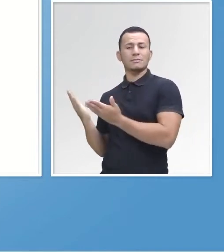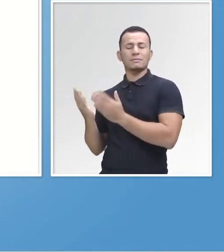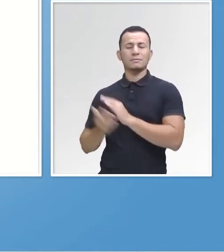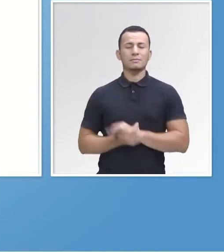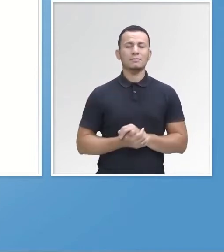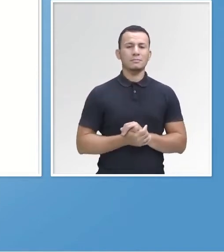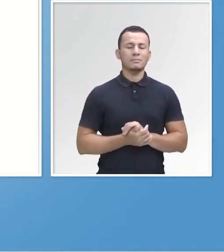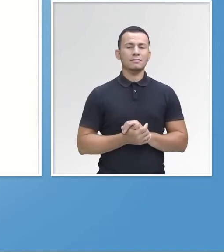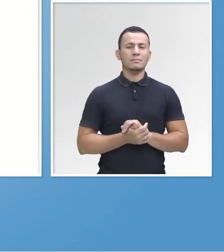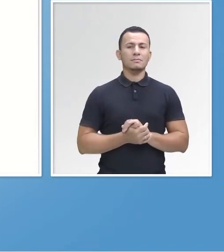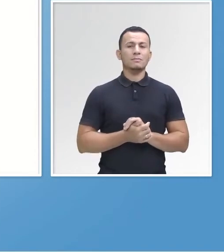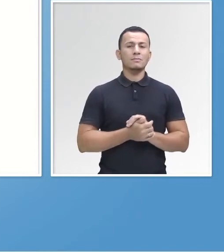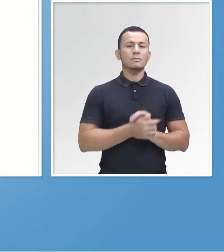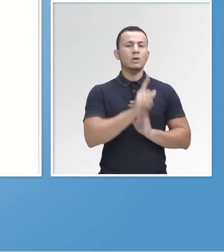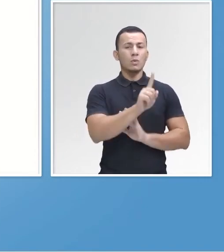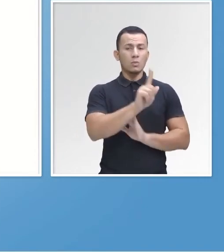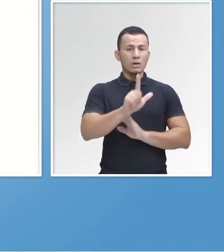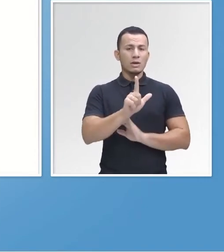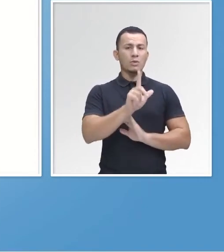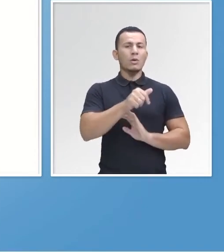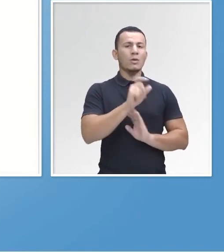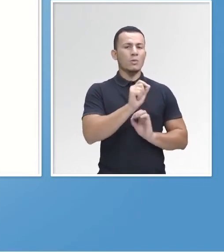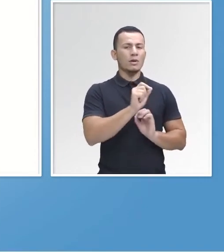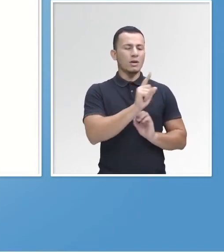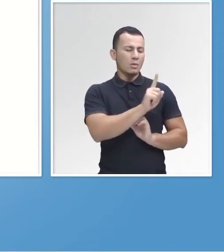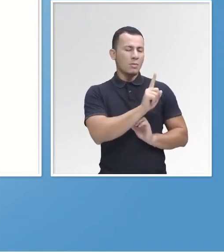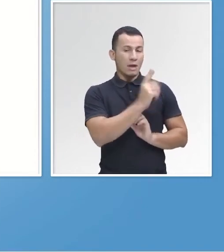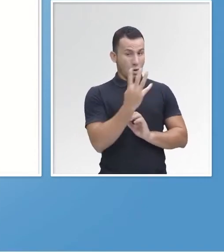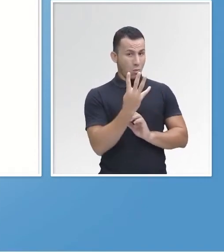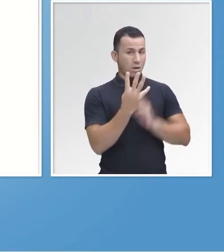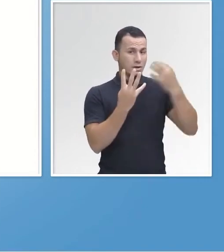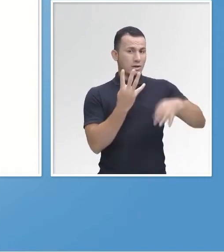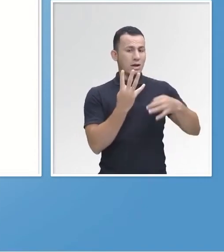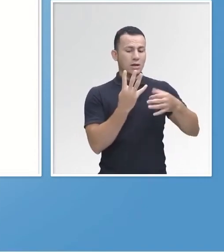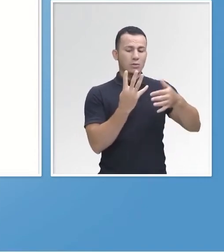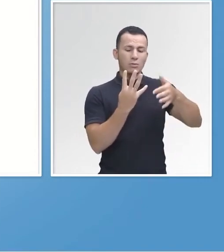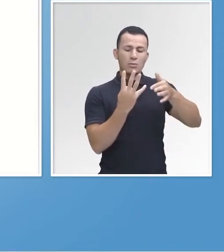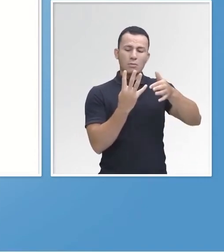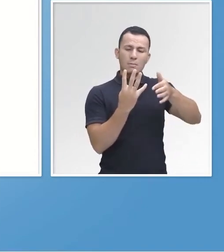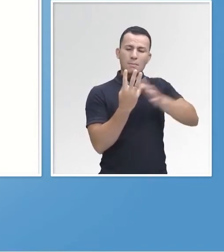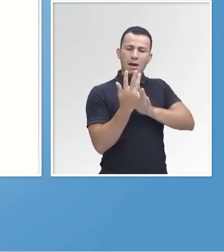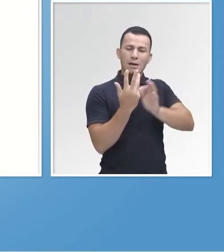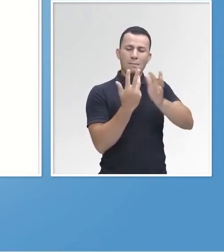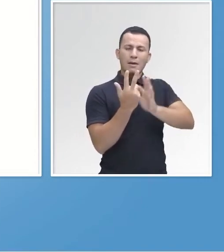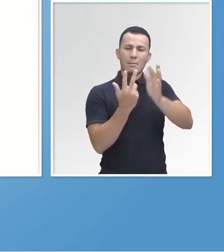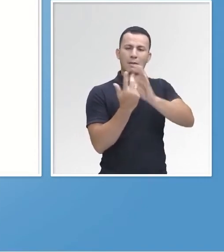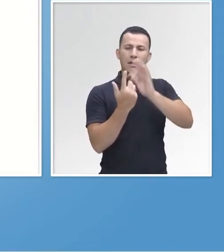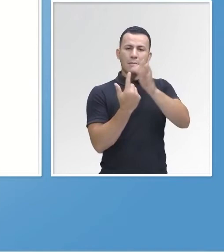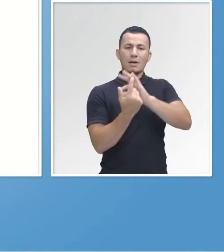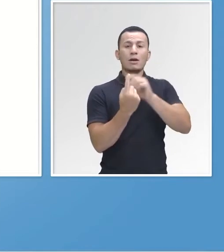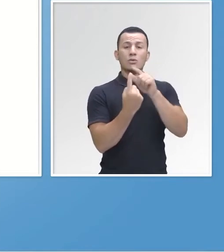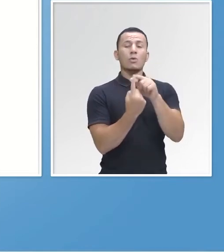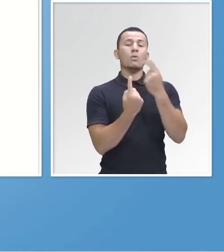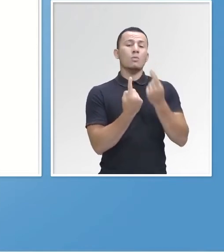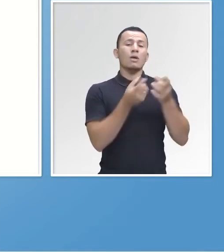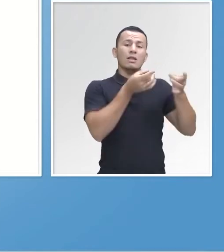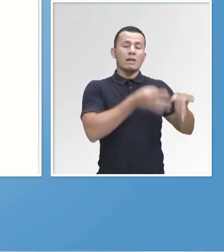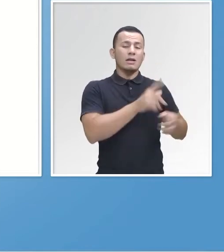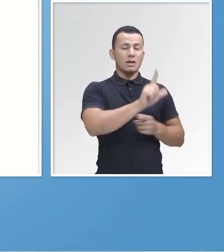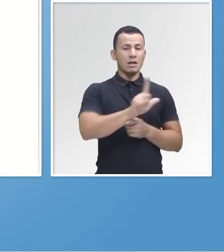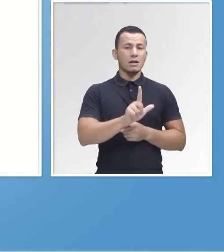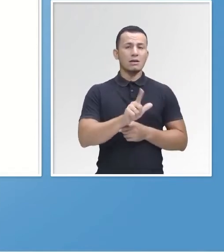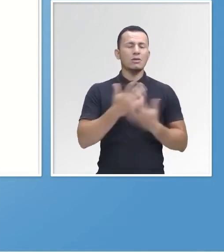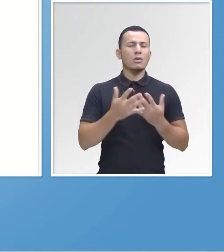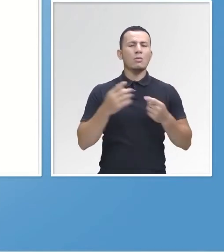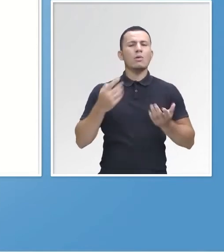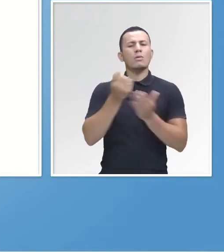uma parte de quatro olha aí ó então só Sobrou um litro de quatro litros ou seja Qual é